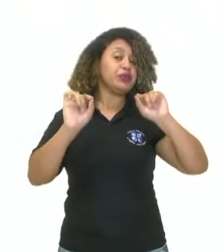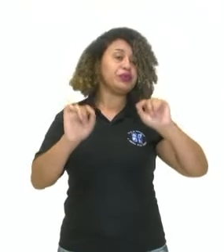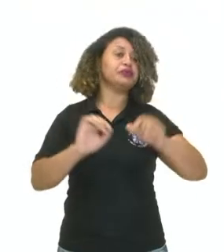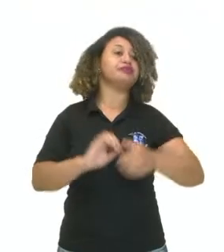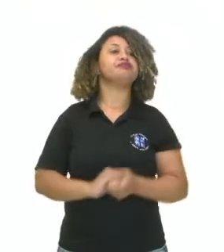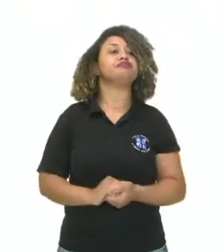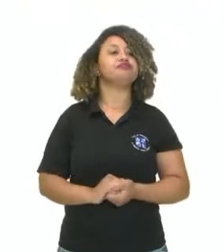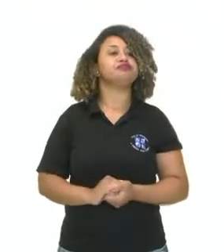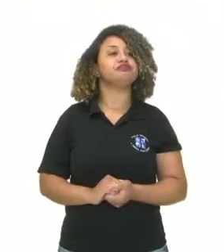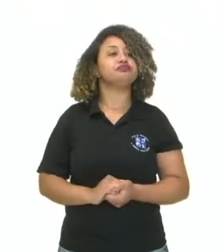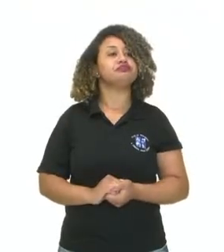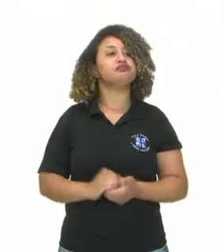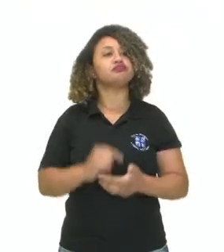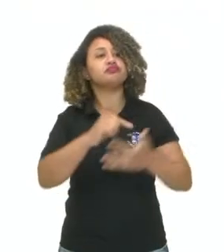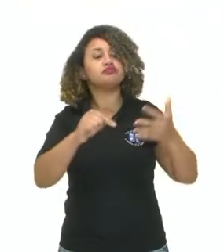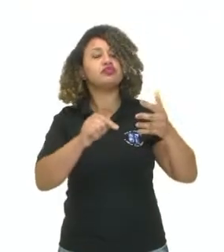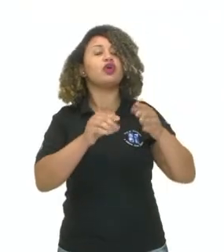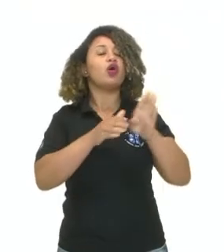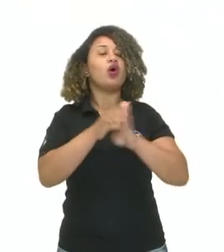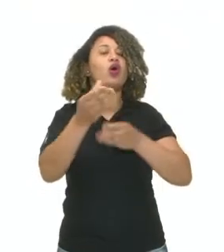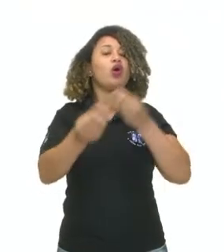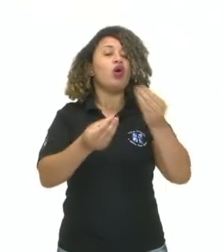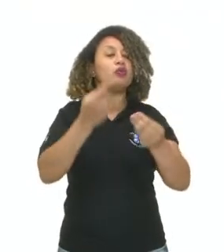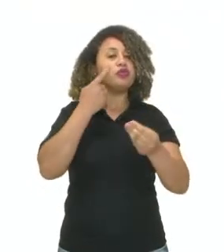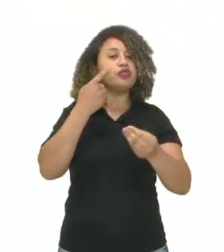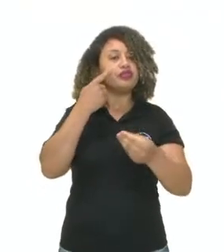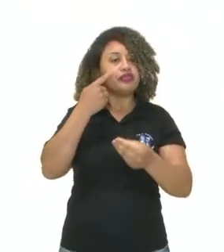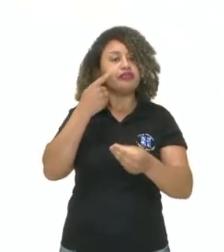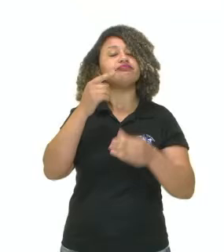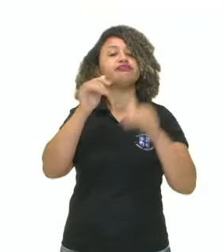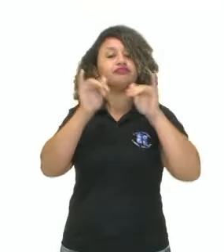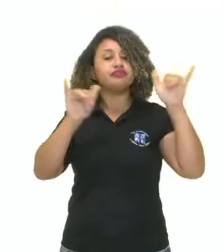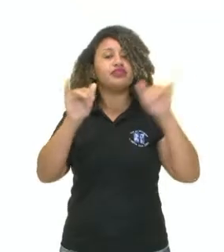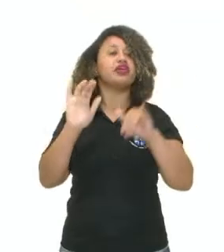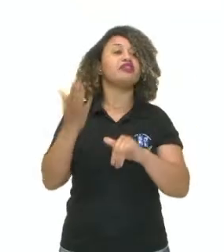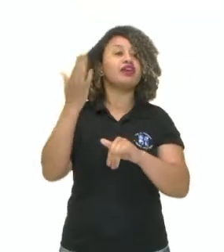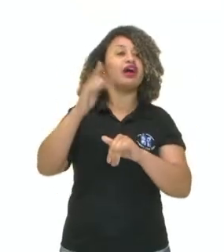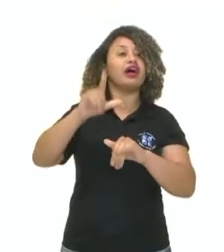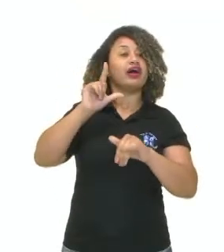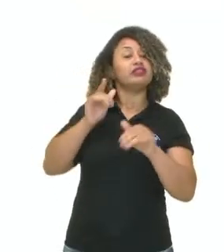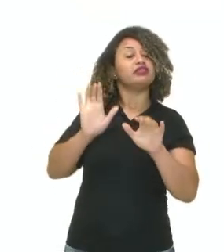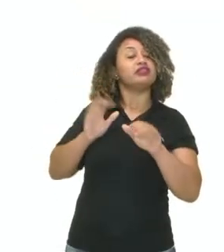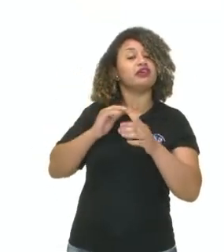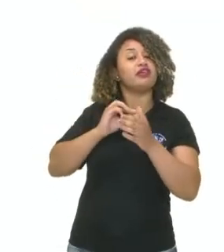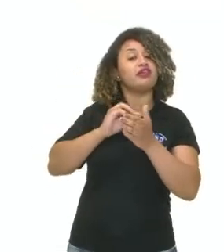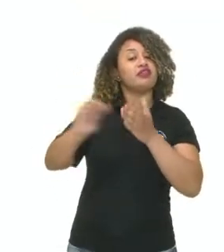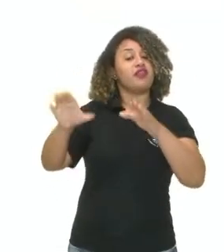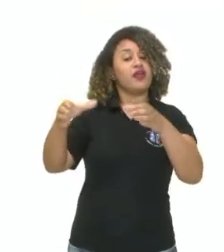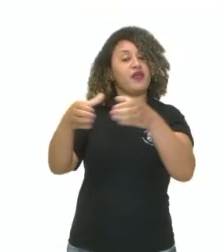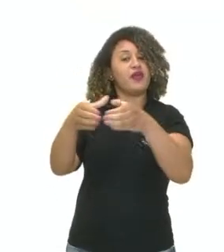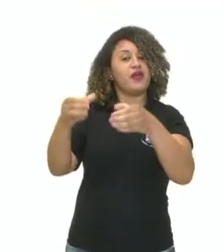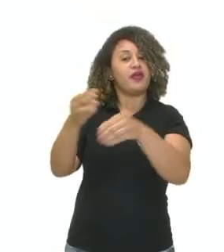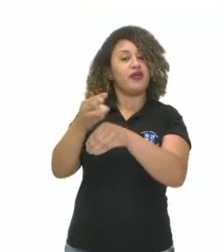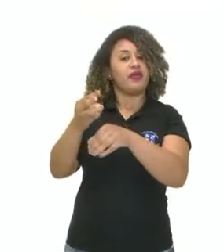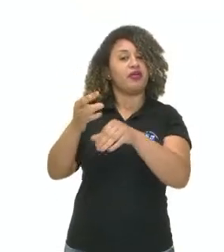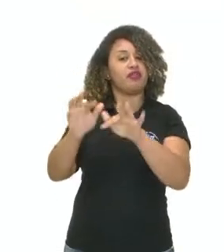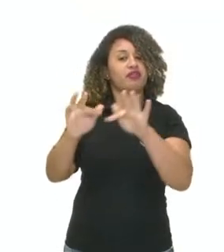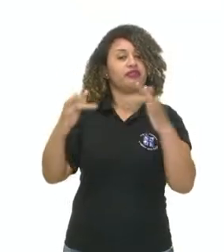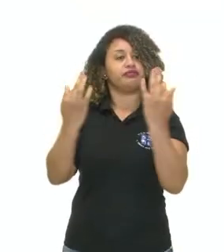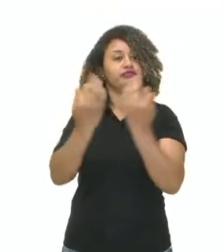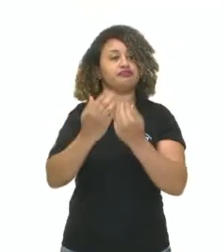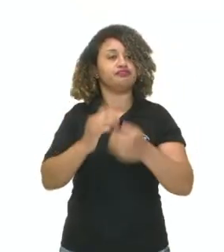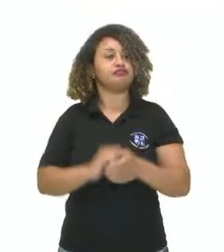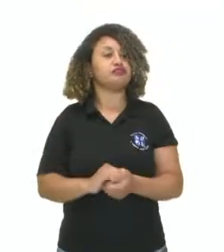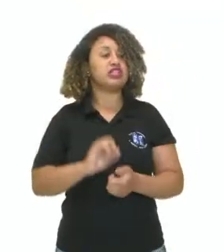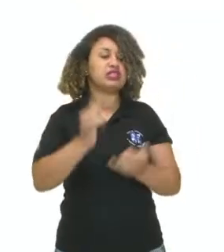Um guia de como verificar se uma notícia é falsa antes de você mandar no grupo da família. Se a informação